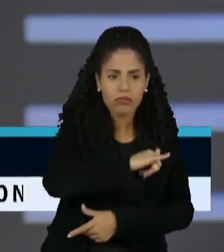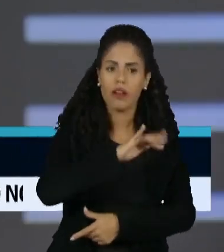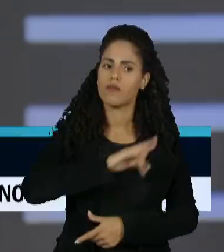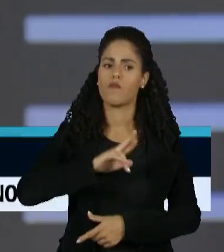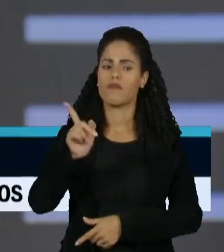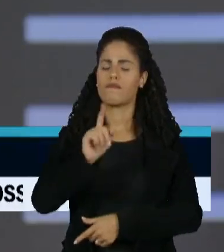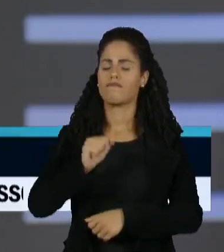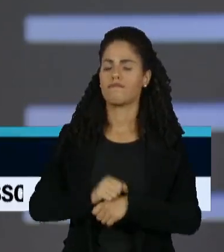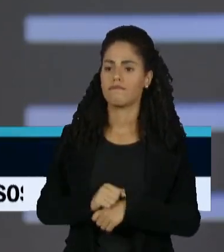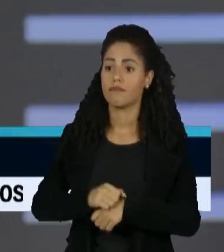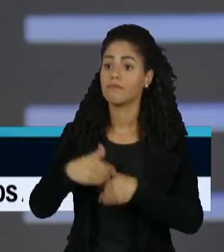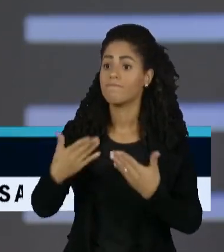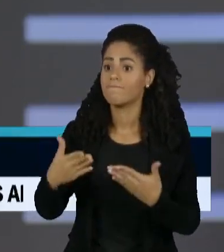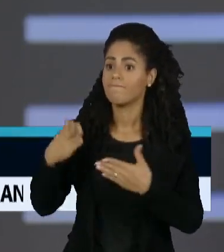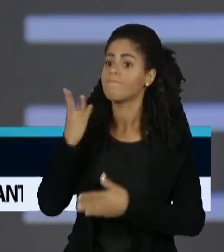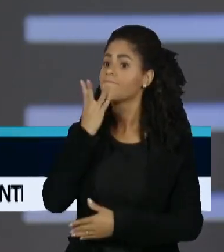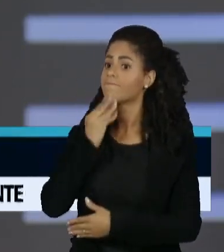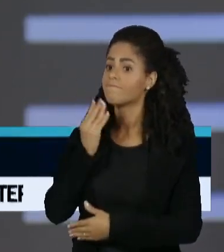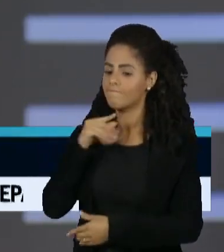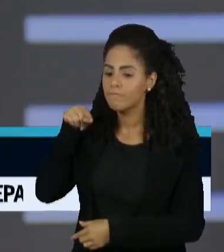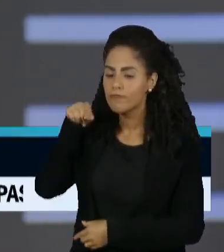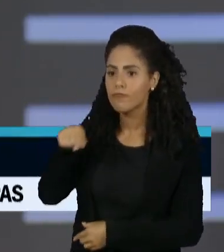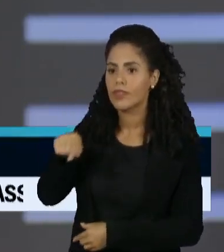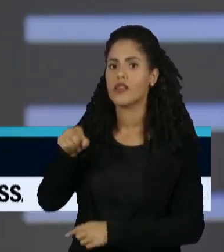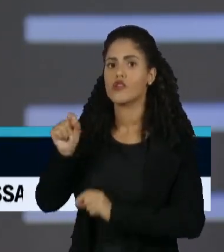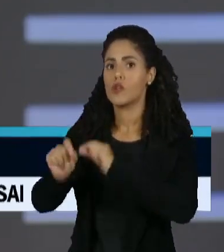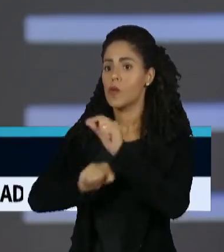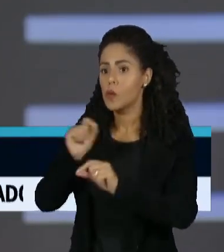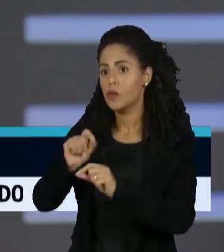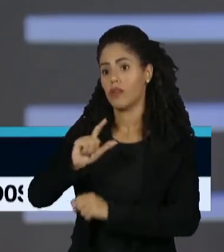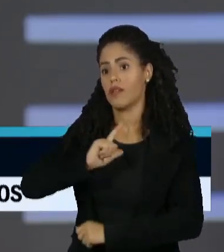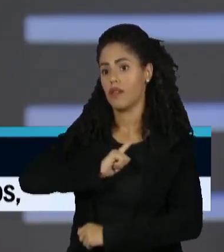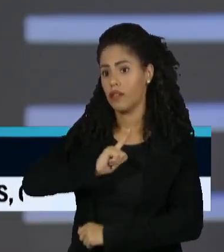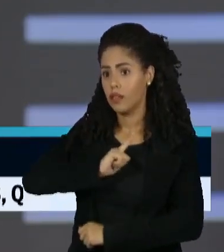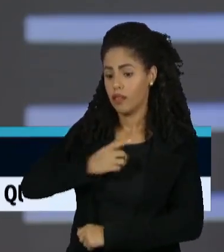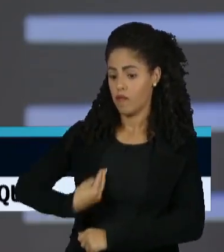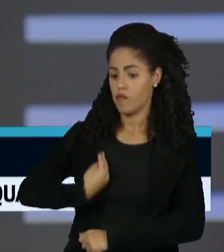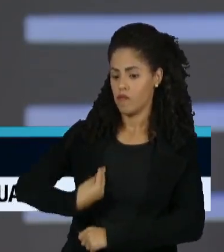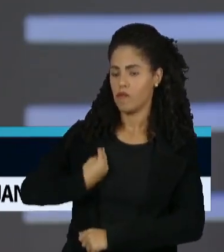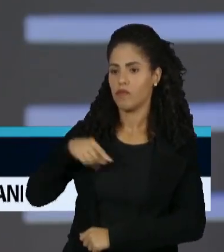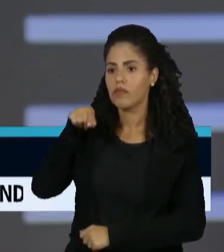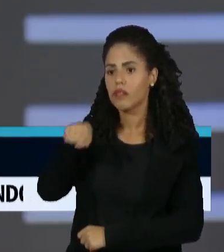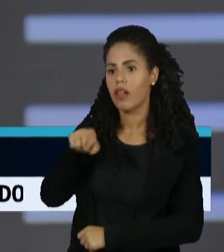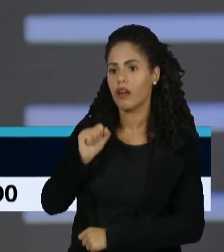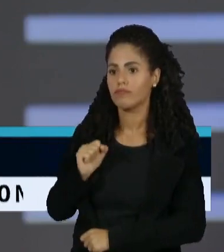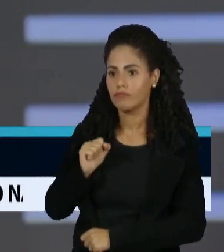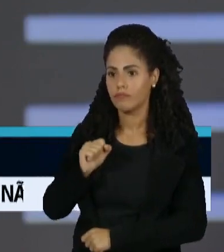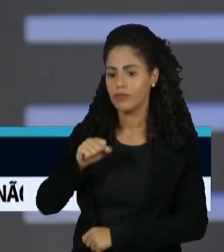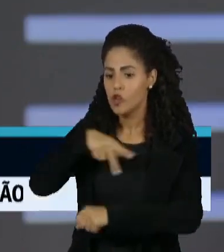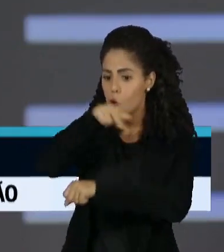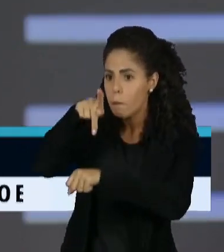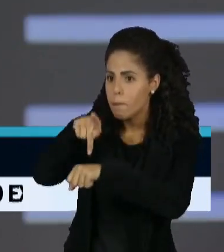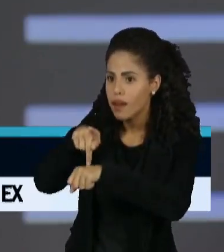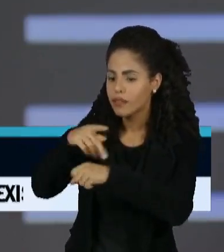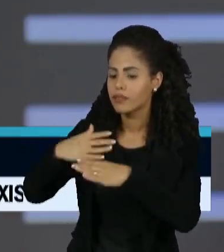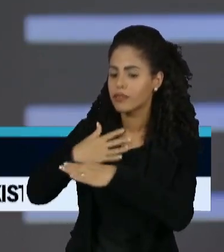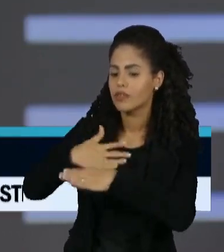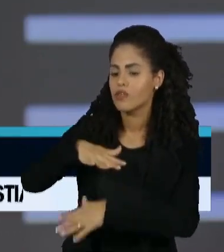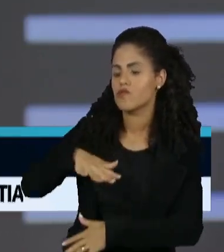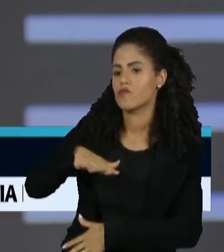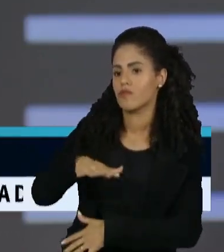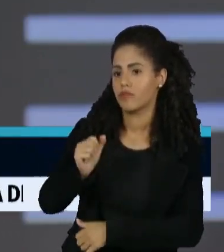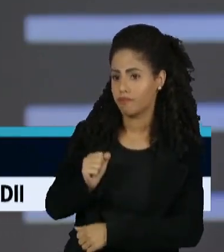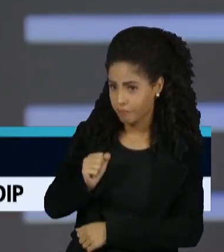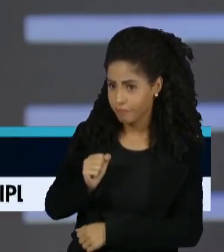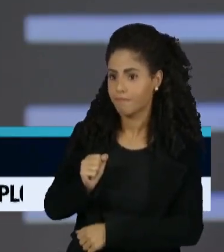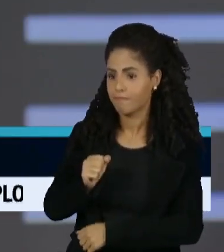autoridade israelense. Não se esqueça o que está vivendo aquele país, aquela região. Você tem